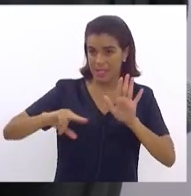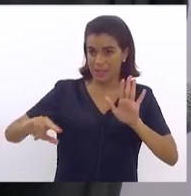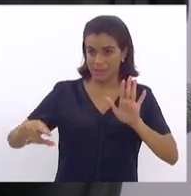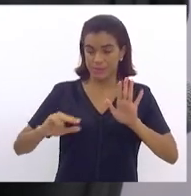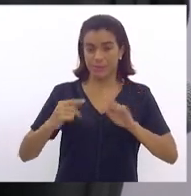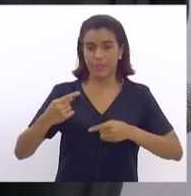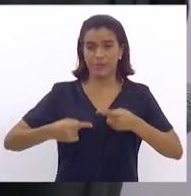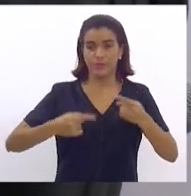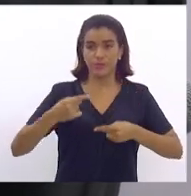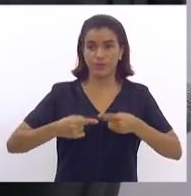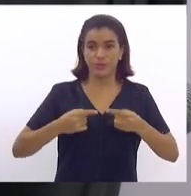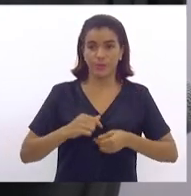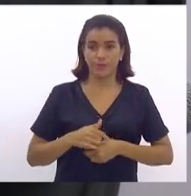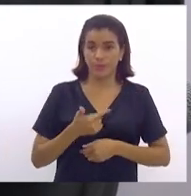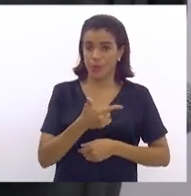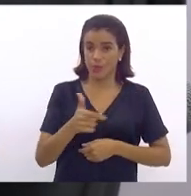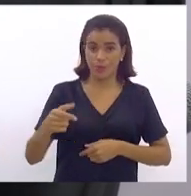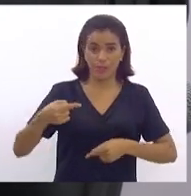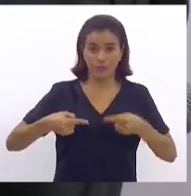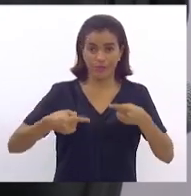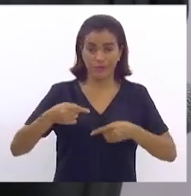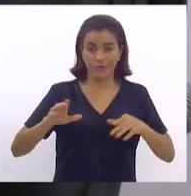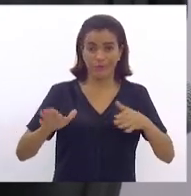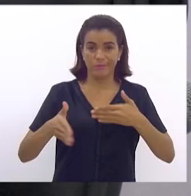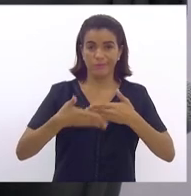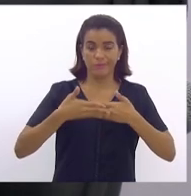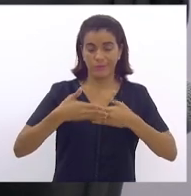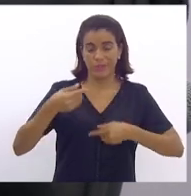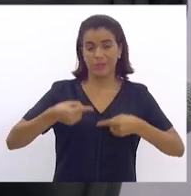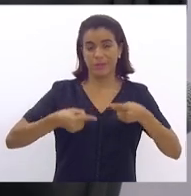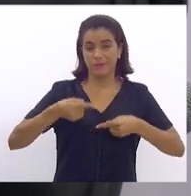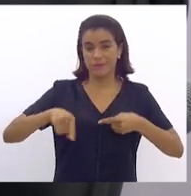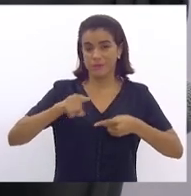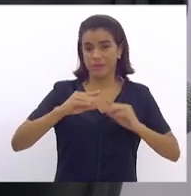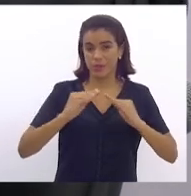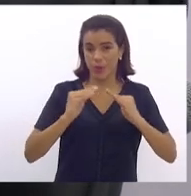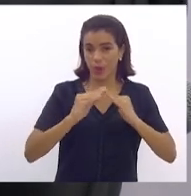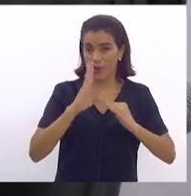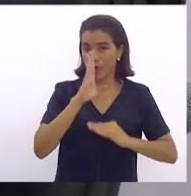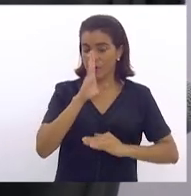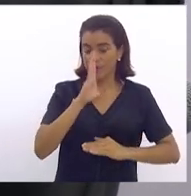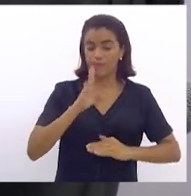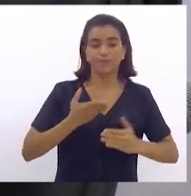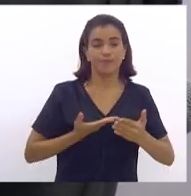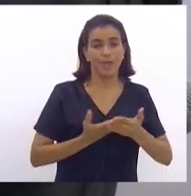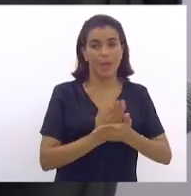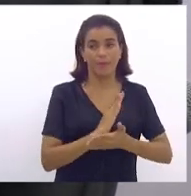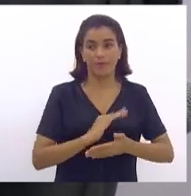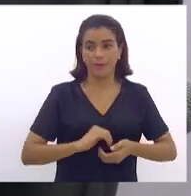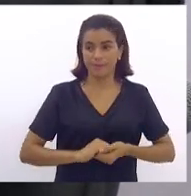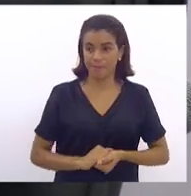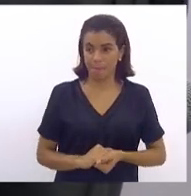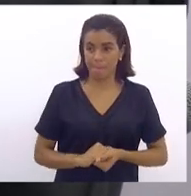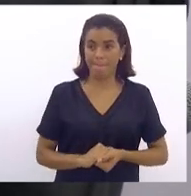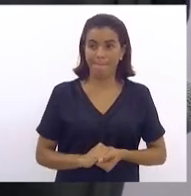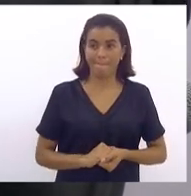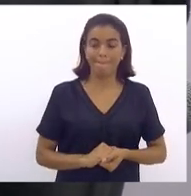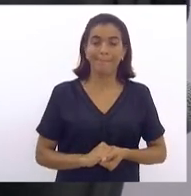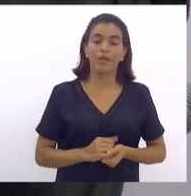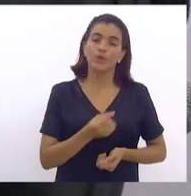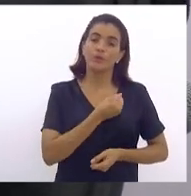discussão. Não havendo quem queira discutir, encerrada a discussão, em votação, senhores que aprovam, permaneçam como estão, aprovado.